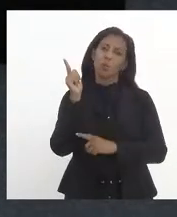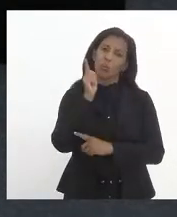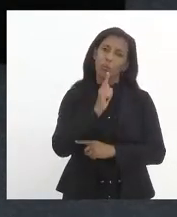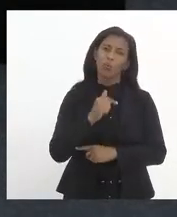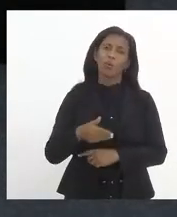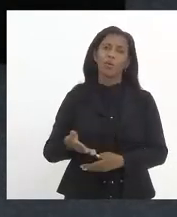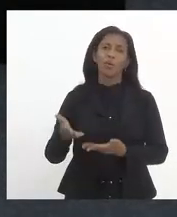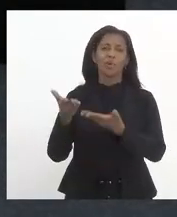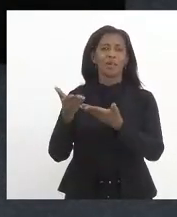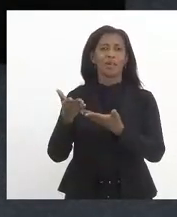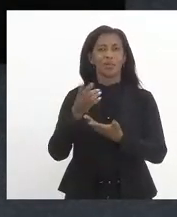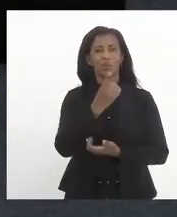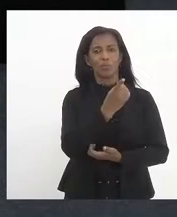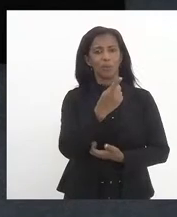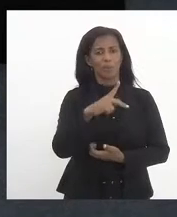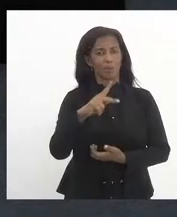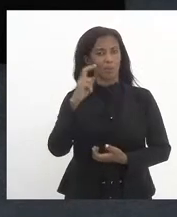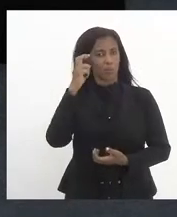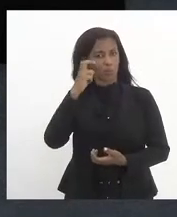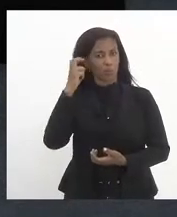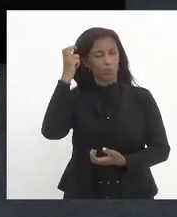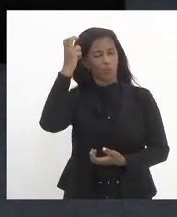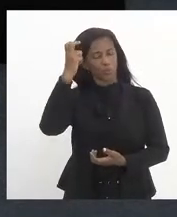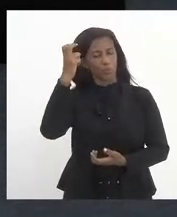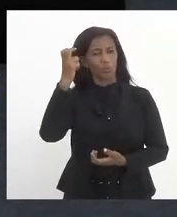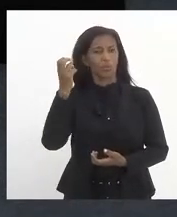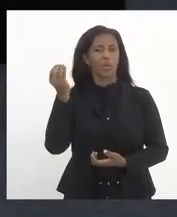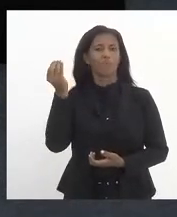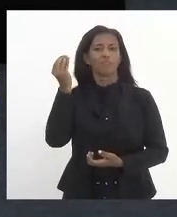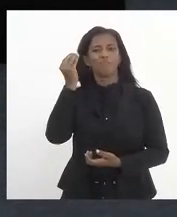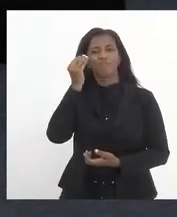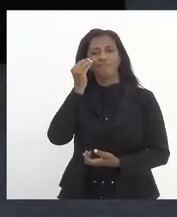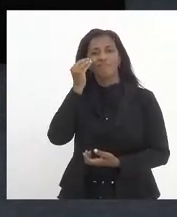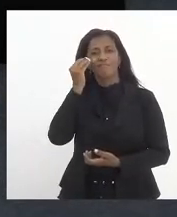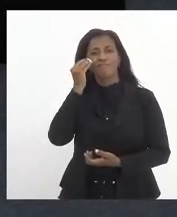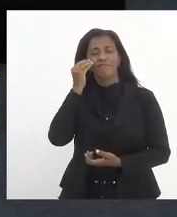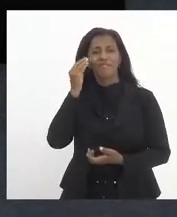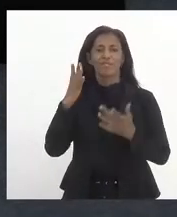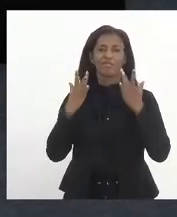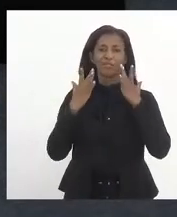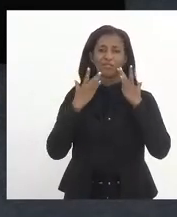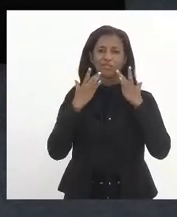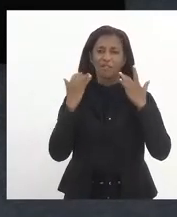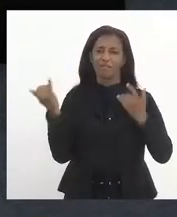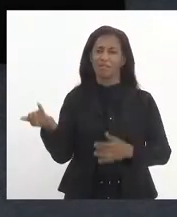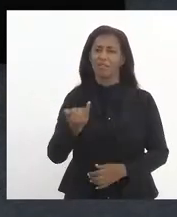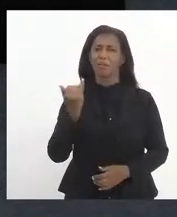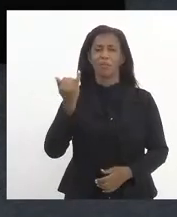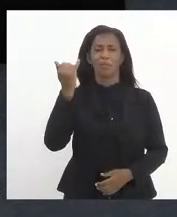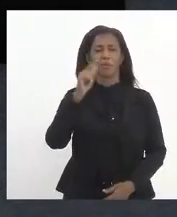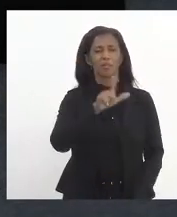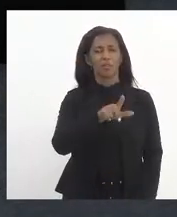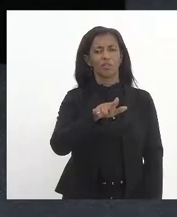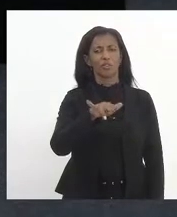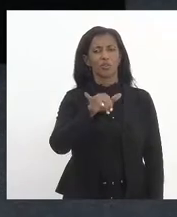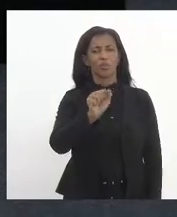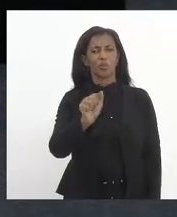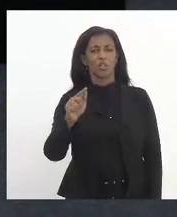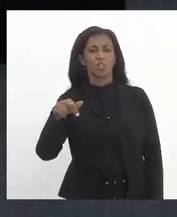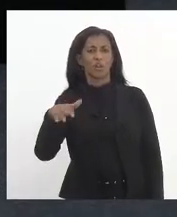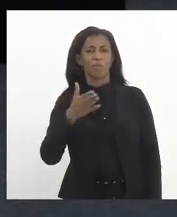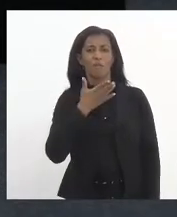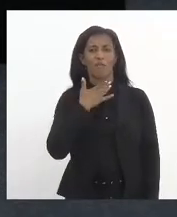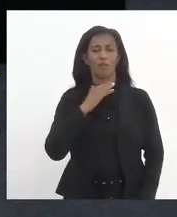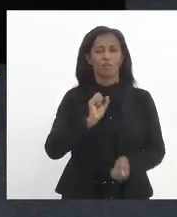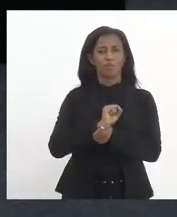a partir do Departamento de Cultura, contribuir para a encenação tão importante da peça Luiz Gama, Uma Voz pela